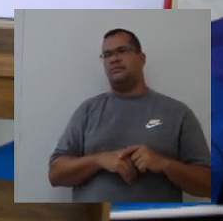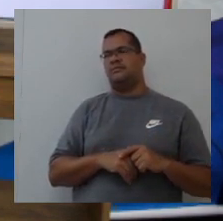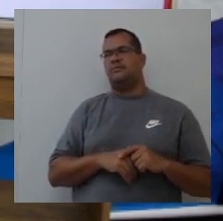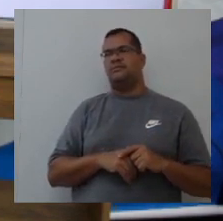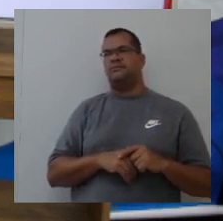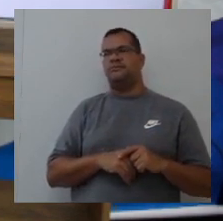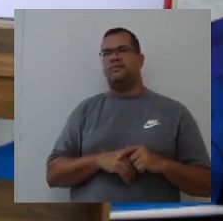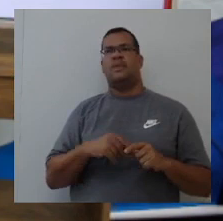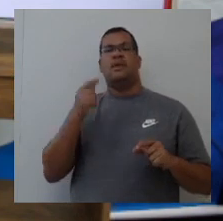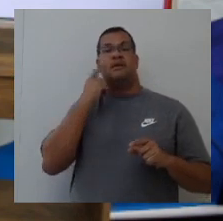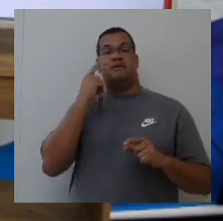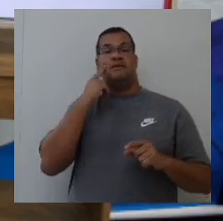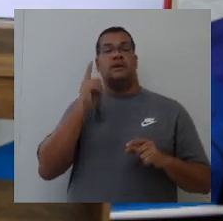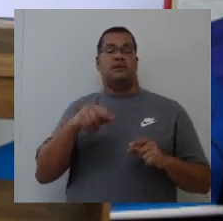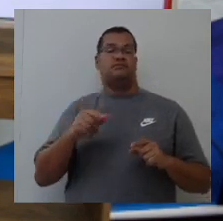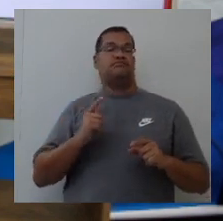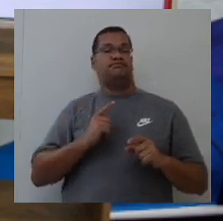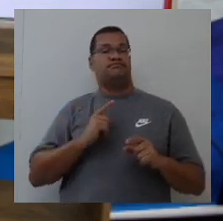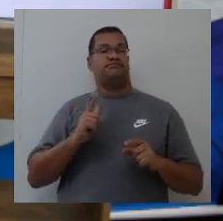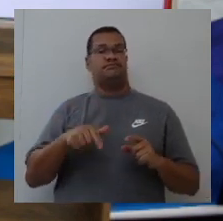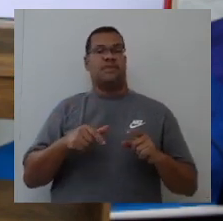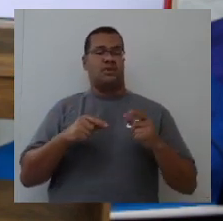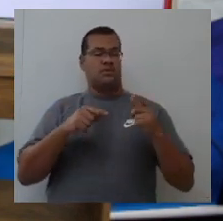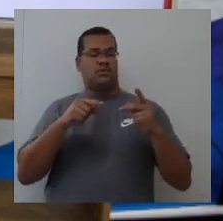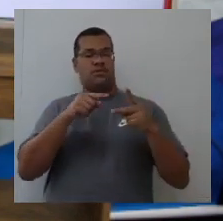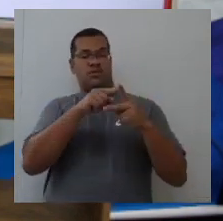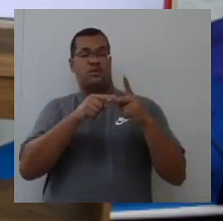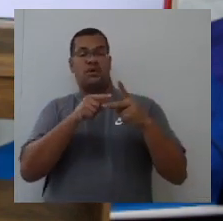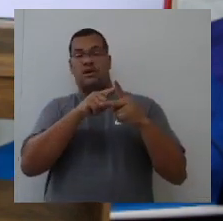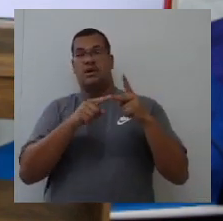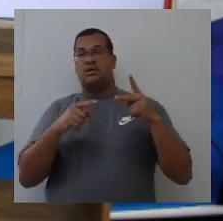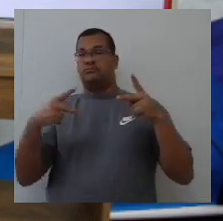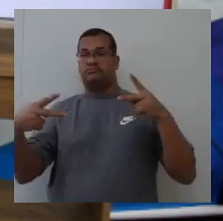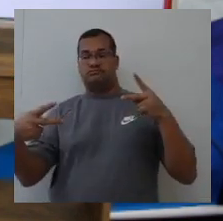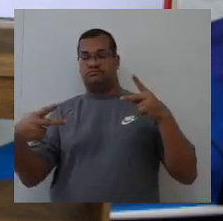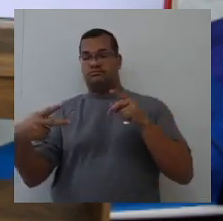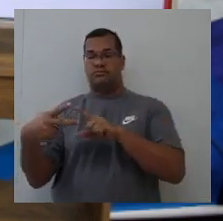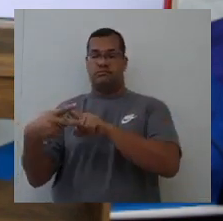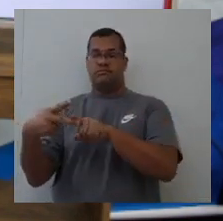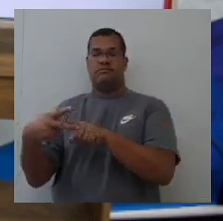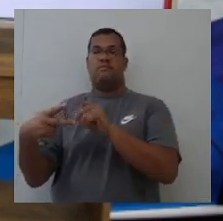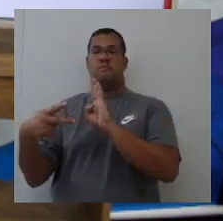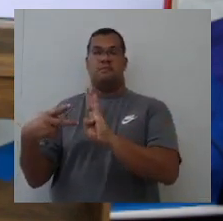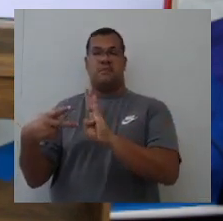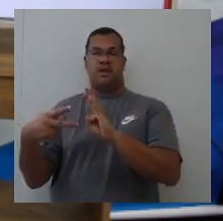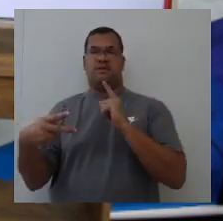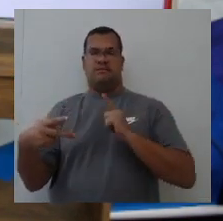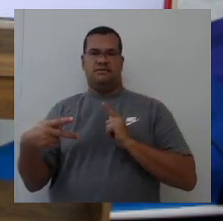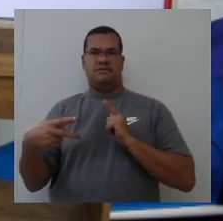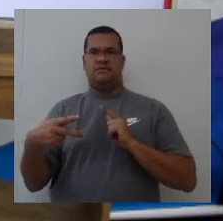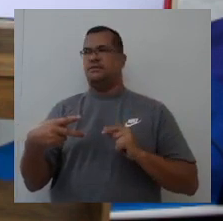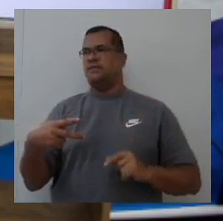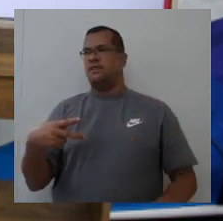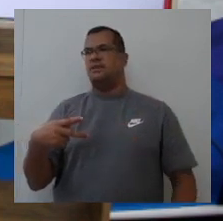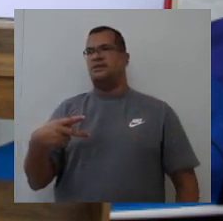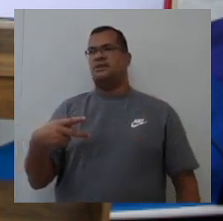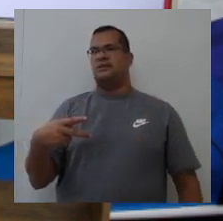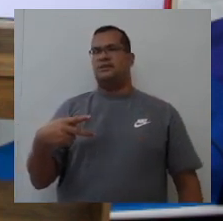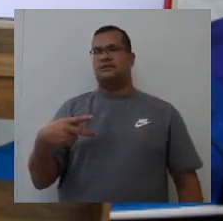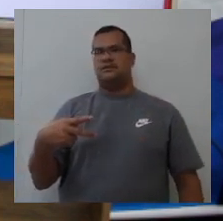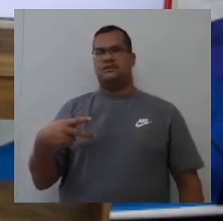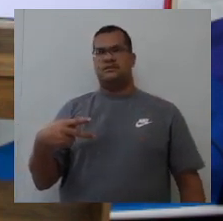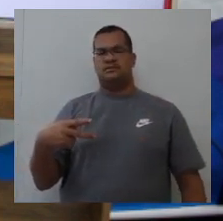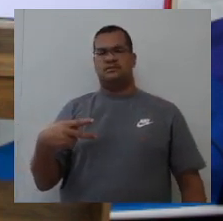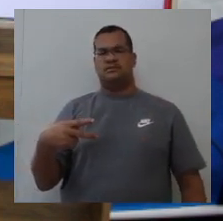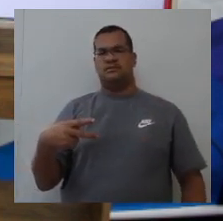Massa. Observe, eu vi que em relação ao ângulo B, eu tenho assim, vê? A tangente de B